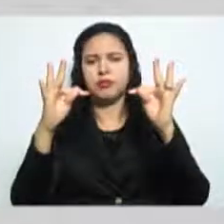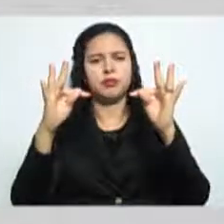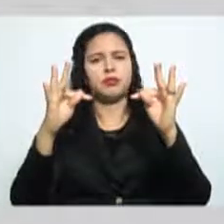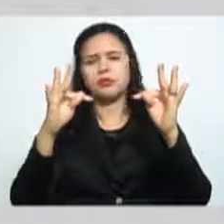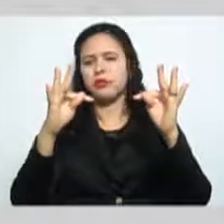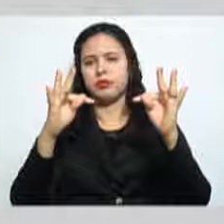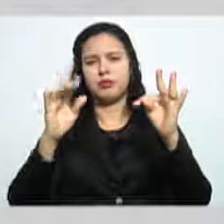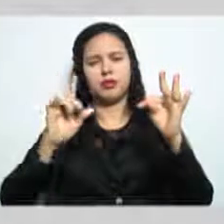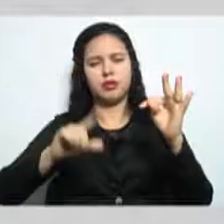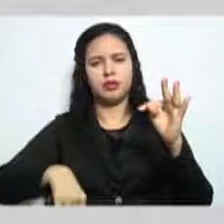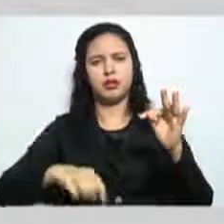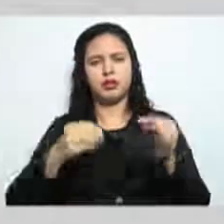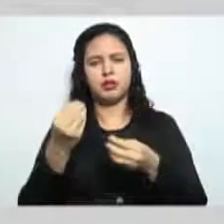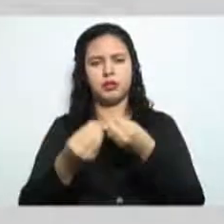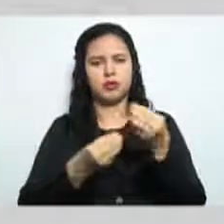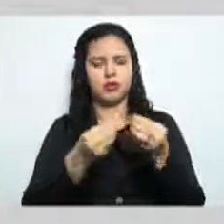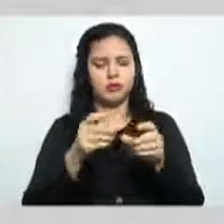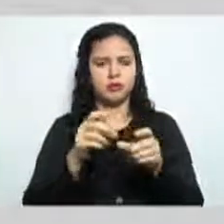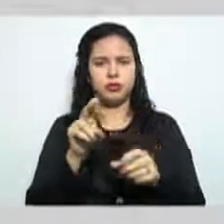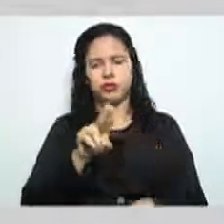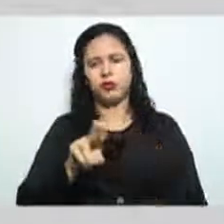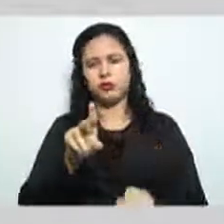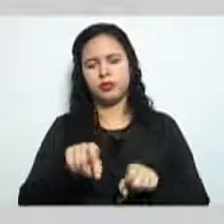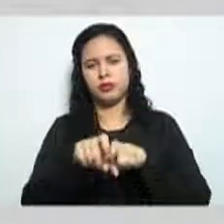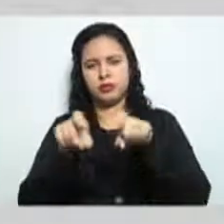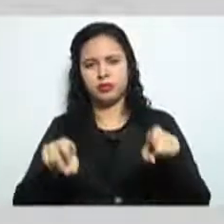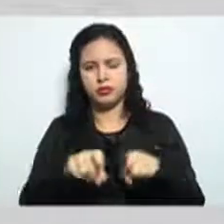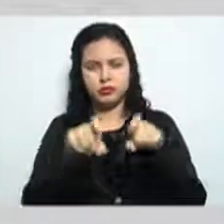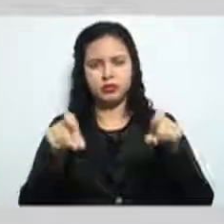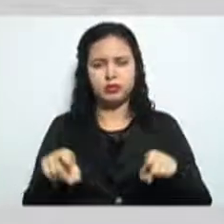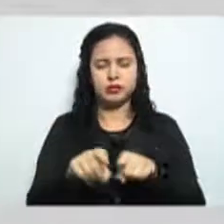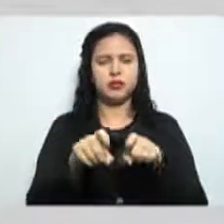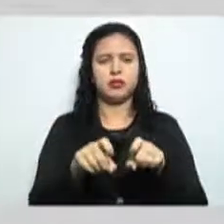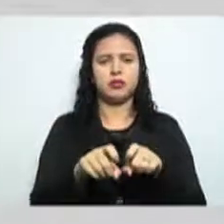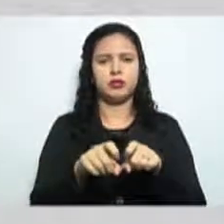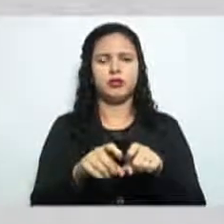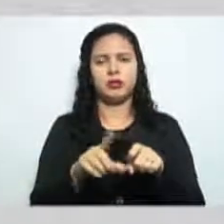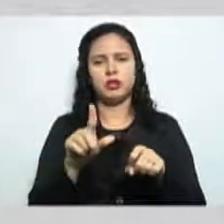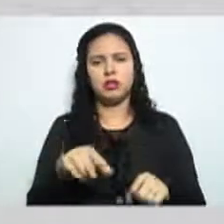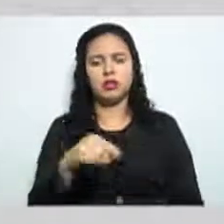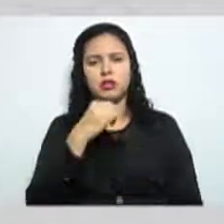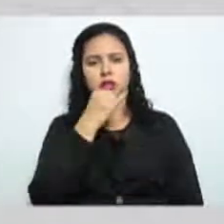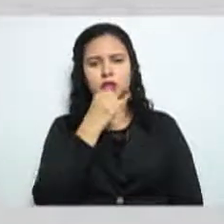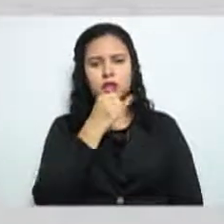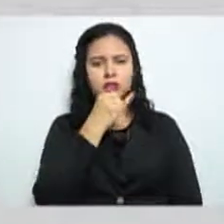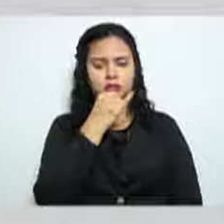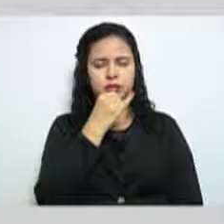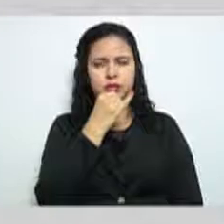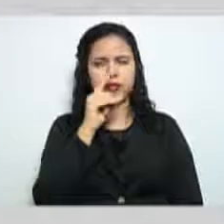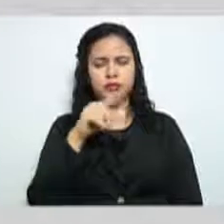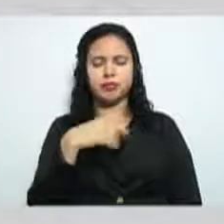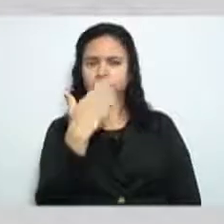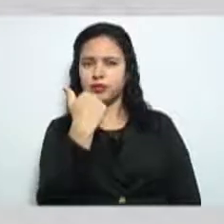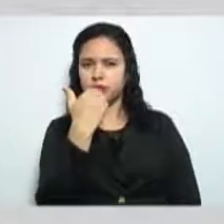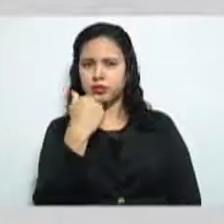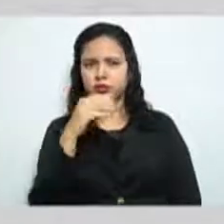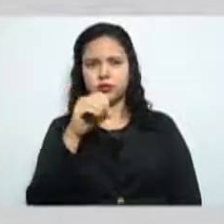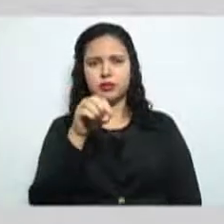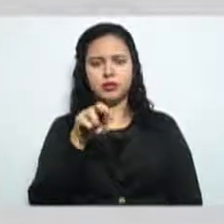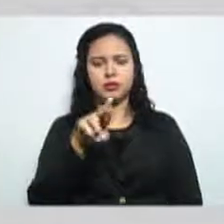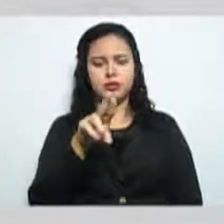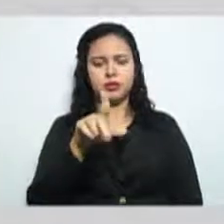mais complexas, como computadores e robôs. O exemplo disso, como nós falamos, são os alimentos